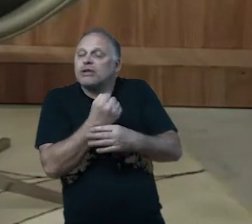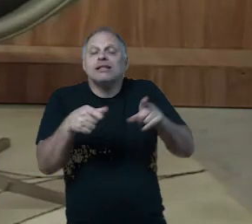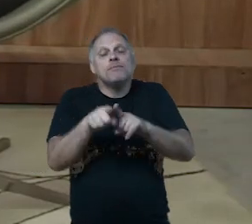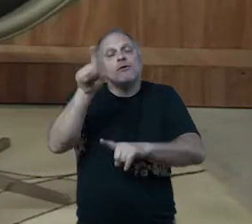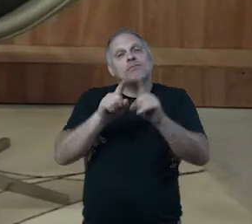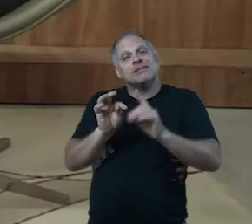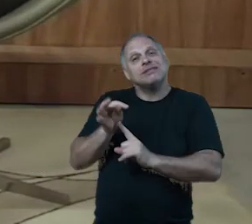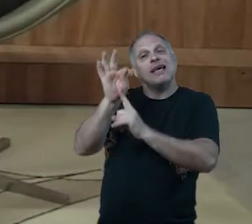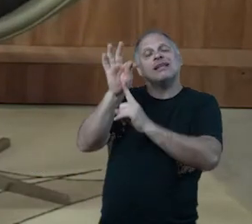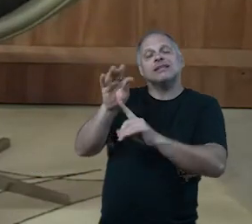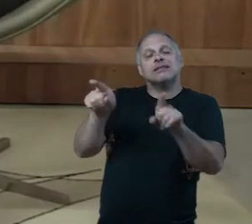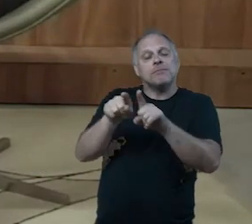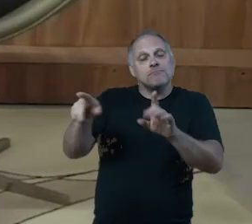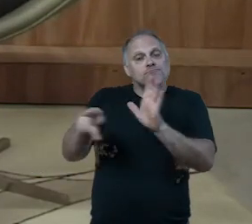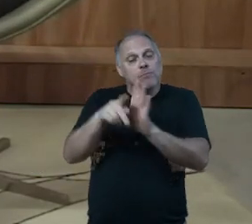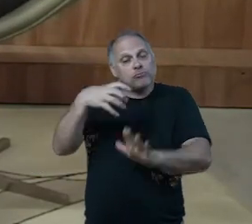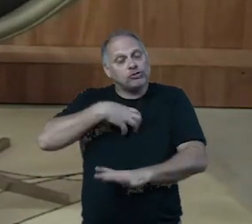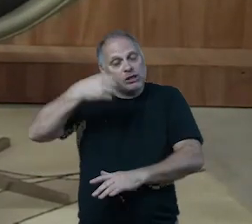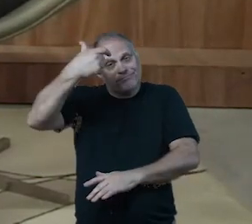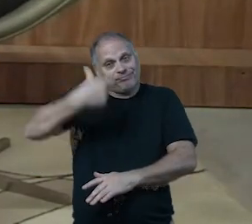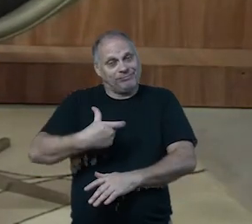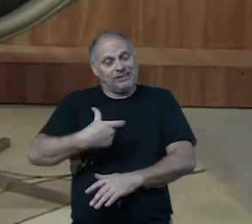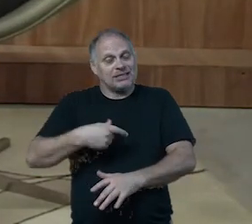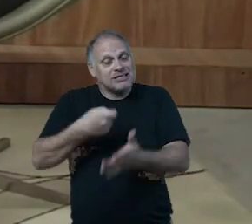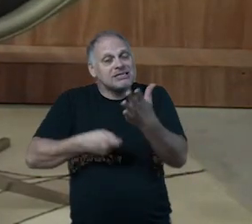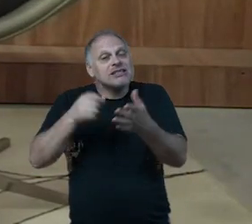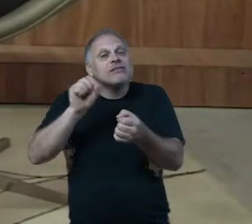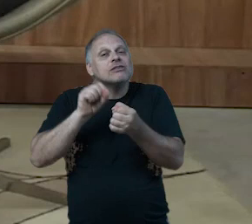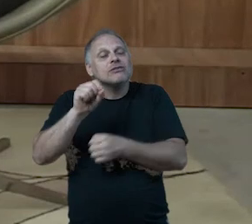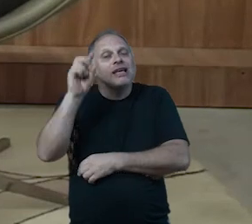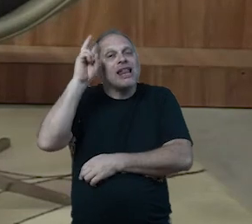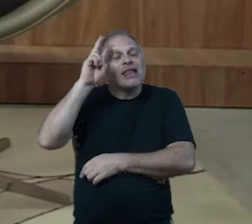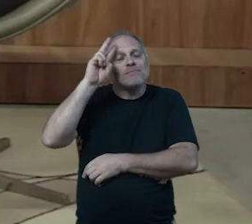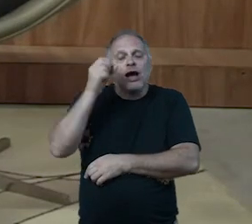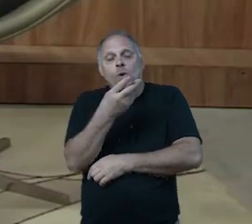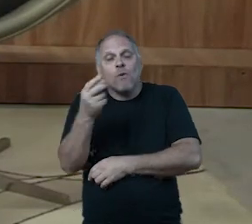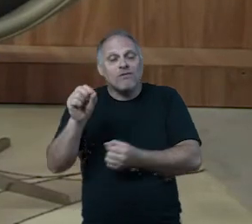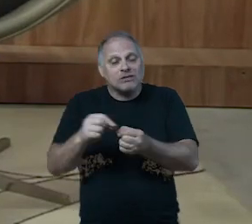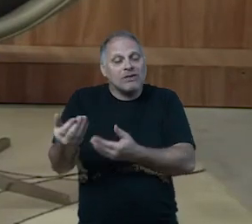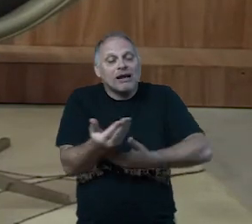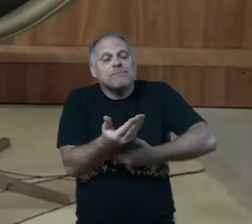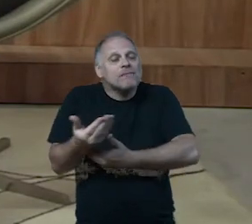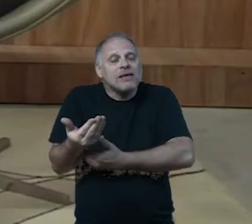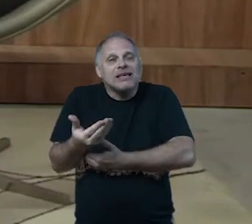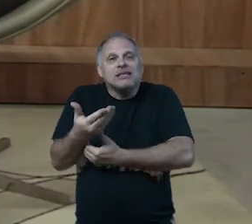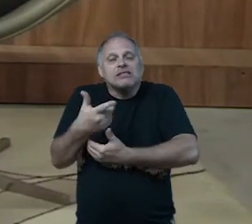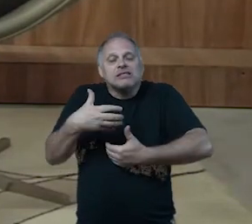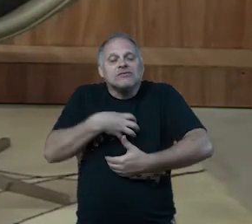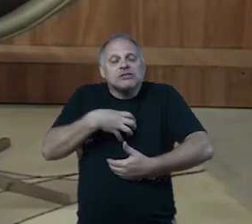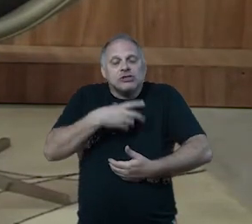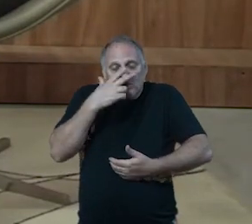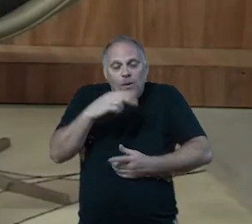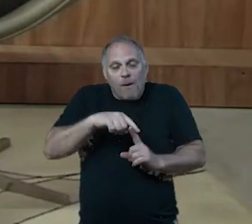E existem algumas técnicas, sim. Algumas técnicas, a gente tenta ao máximo lembrar, deixar a criança como se ela estivesse ainda no